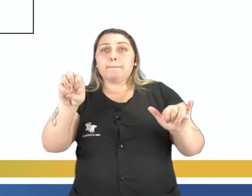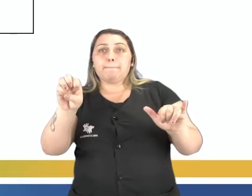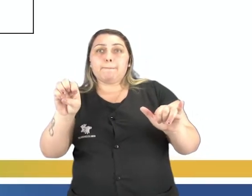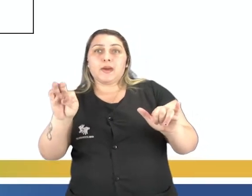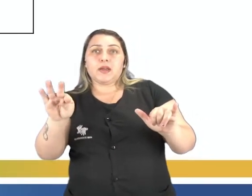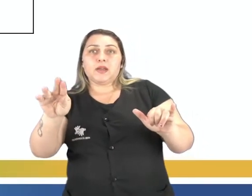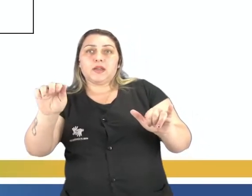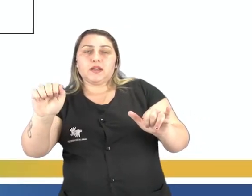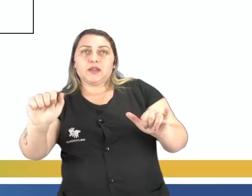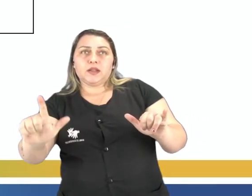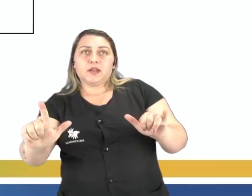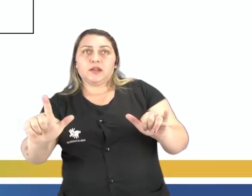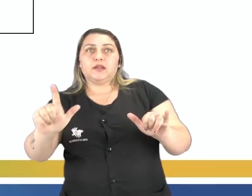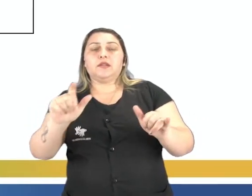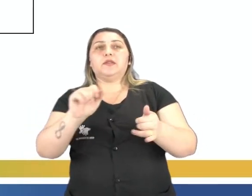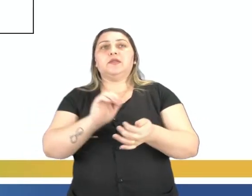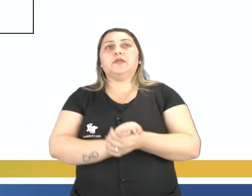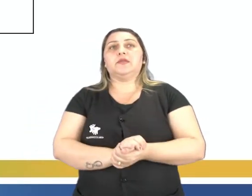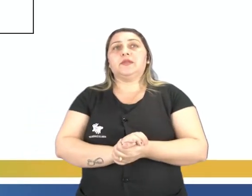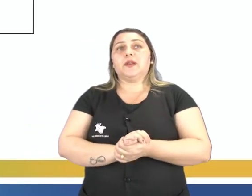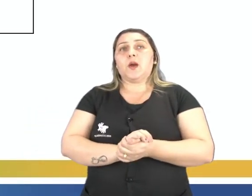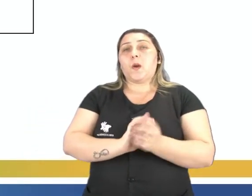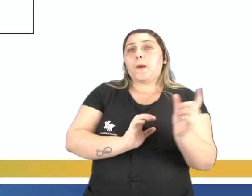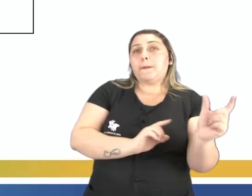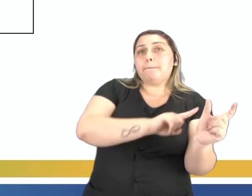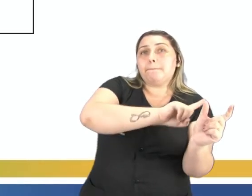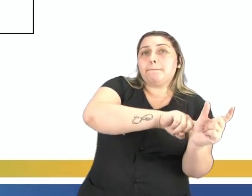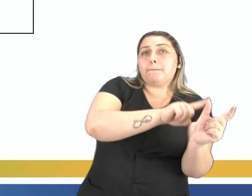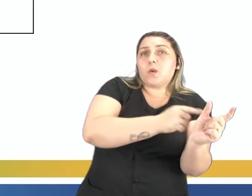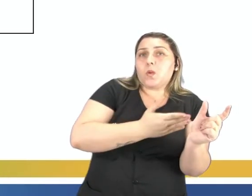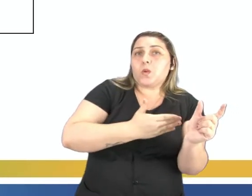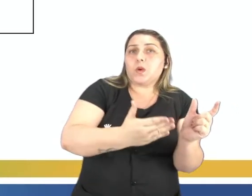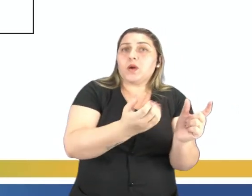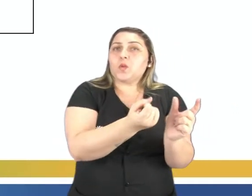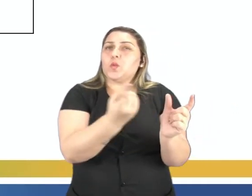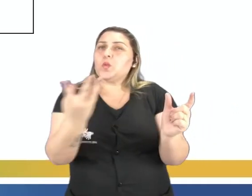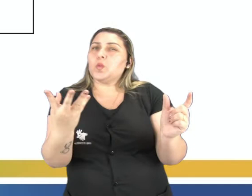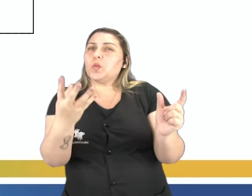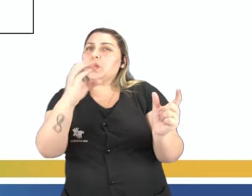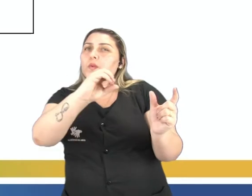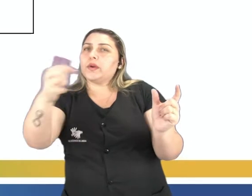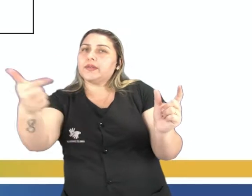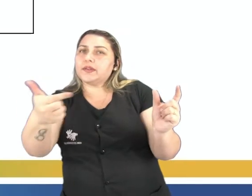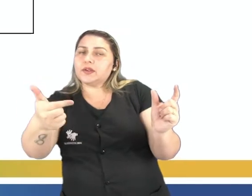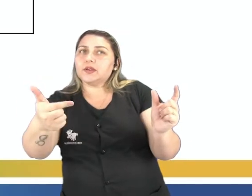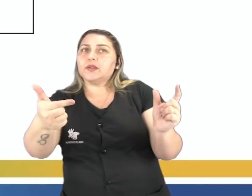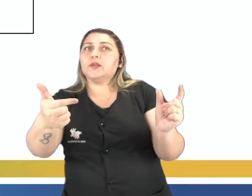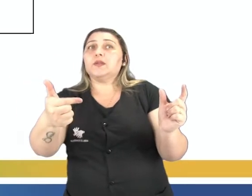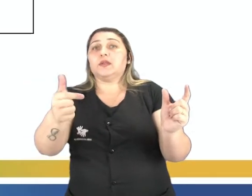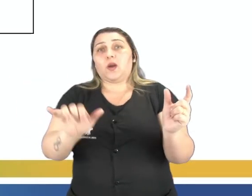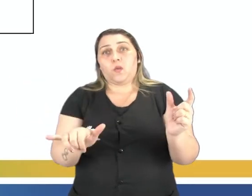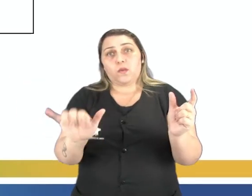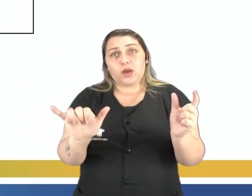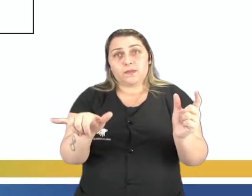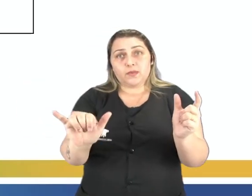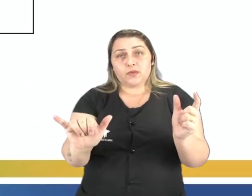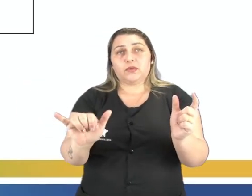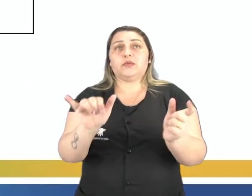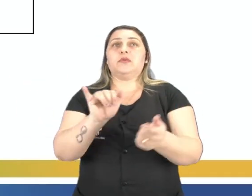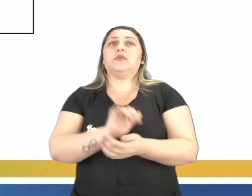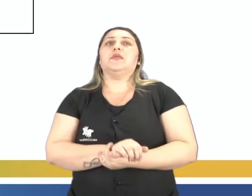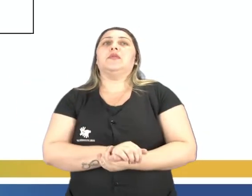dessa nomenclatura? Então, nós temos aqui o prefixo que indica a quantidade de oxigênio, que é o Y aqui, ó,